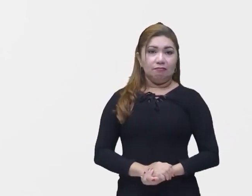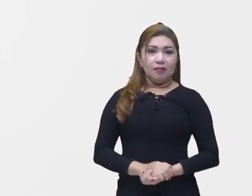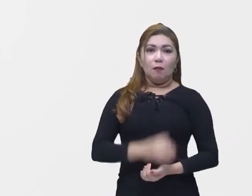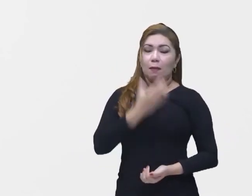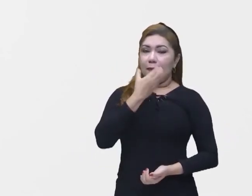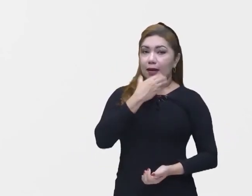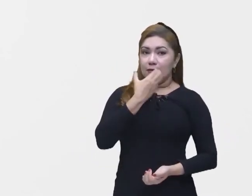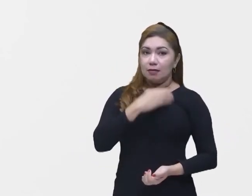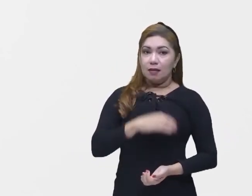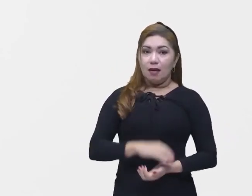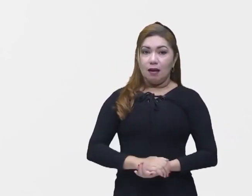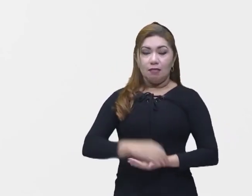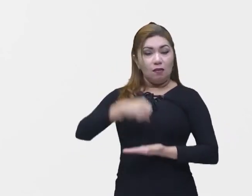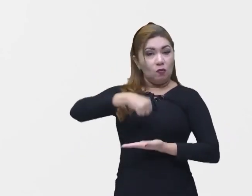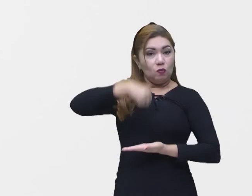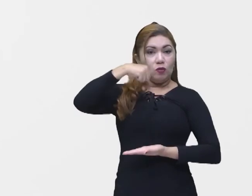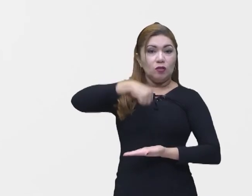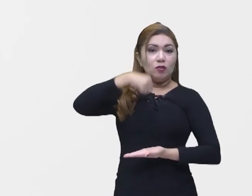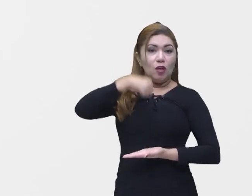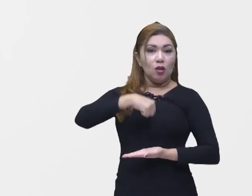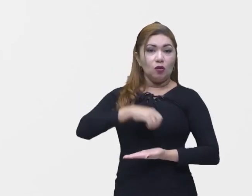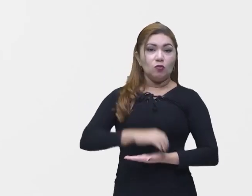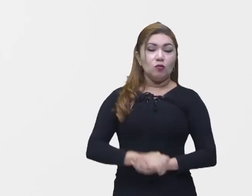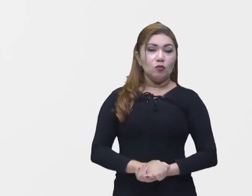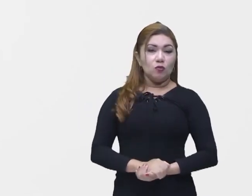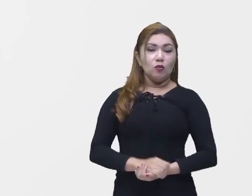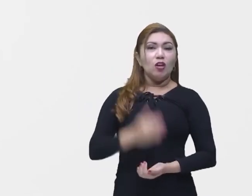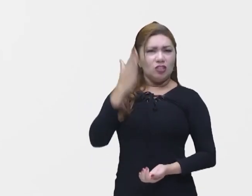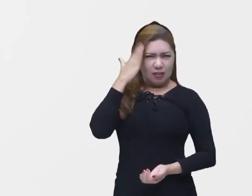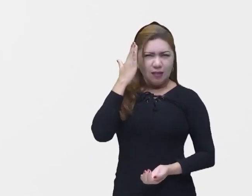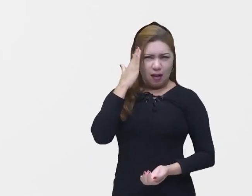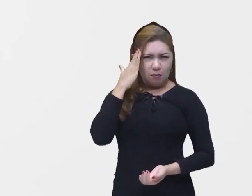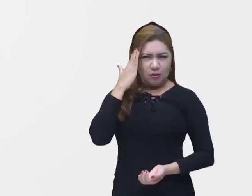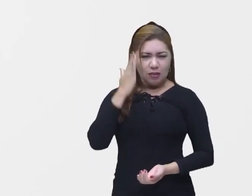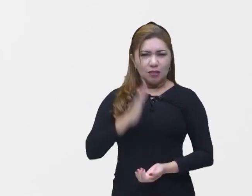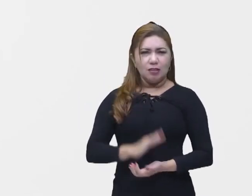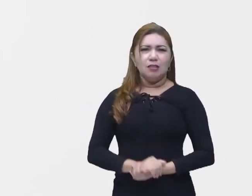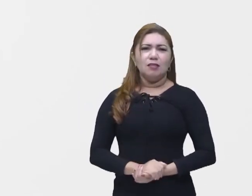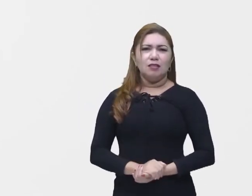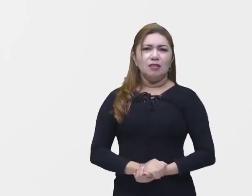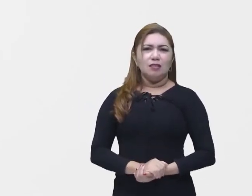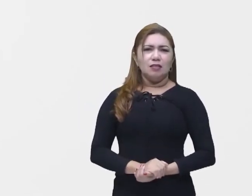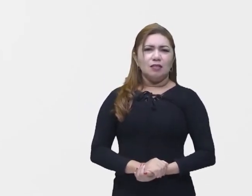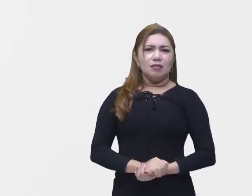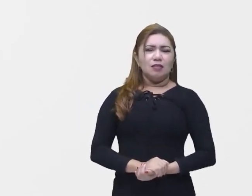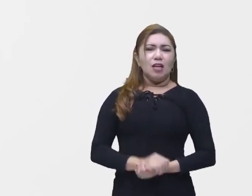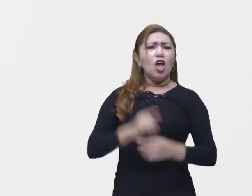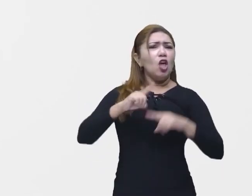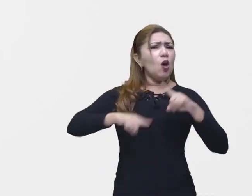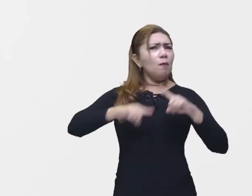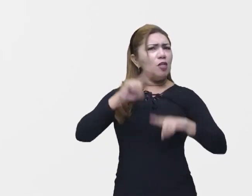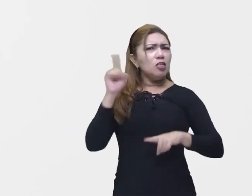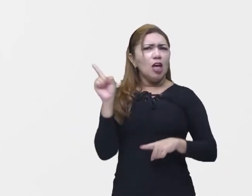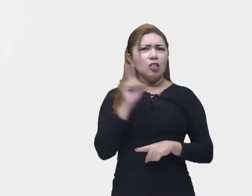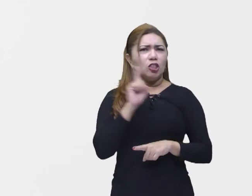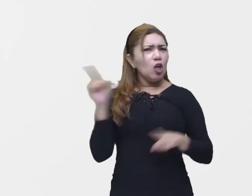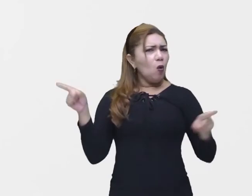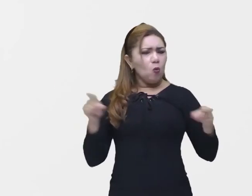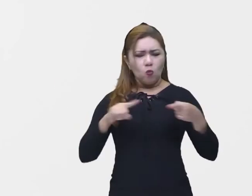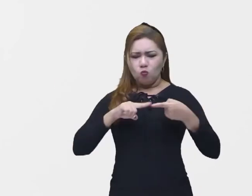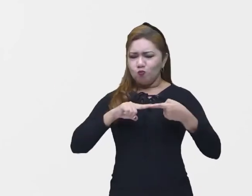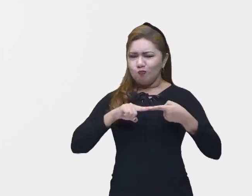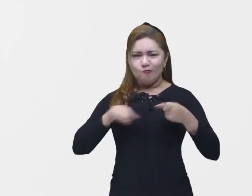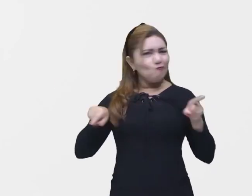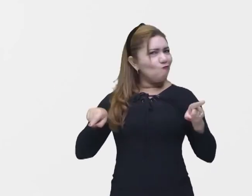Maçã, cesto. Já sabem? Que objeto não faz parte dessa história,